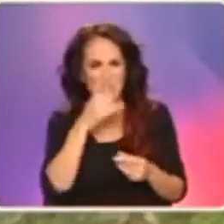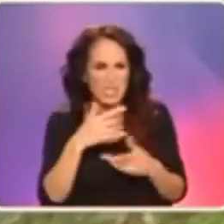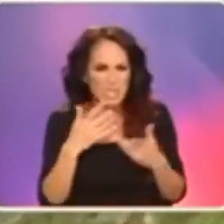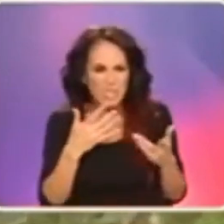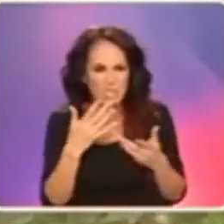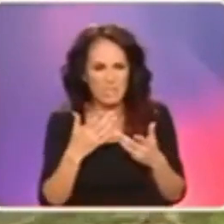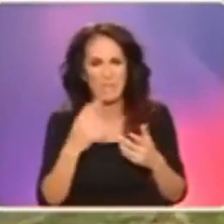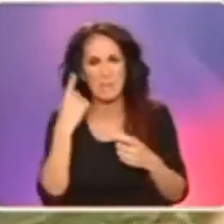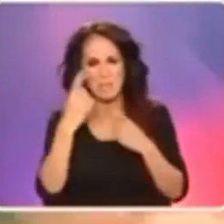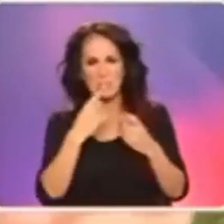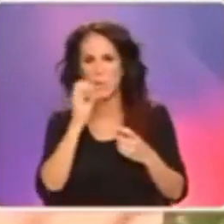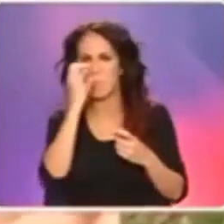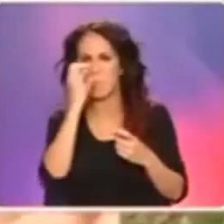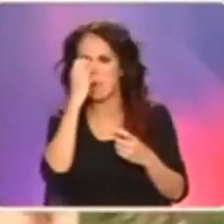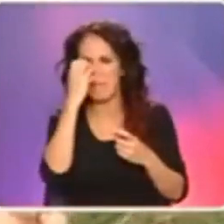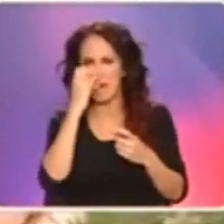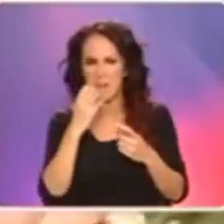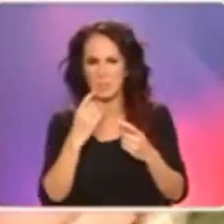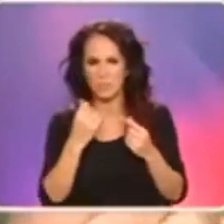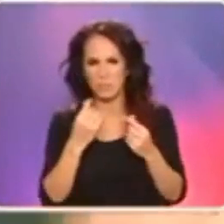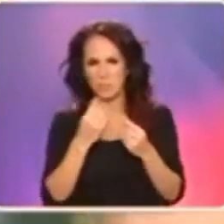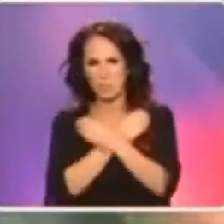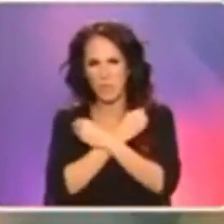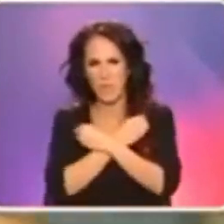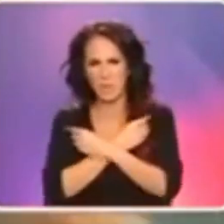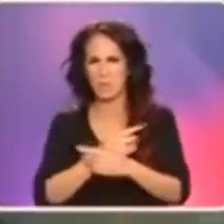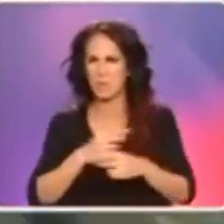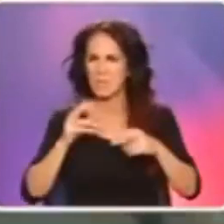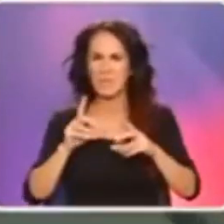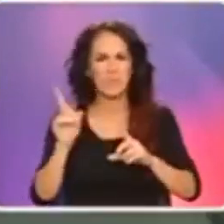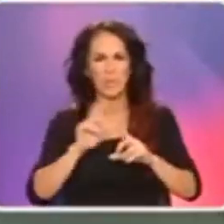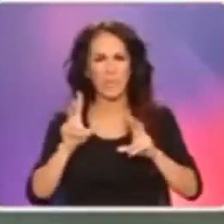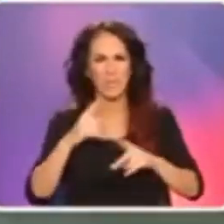milho, que ponha. Não estava à espera que fosse um corpo aqui ao pé de sua